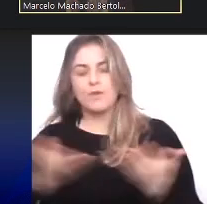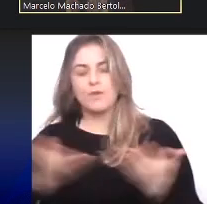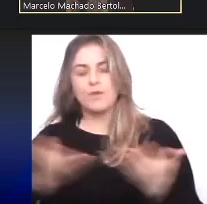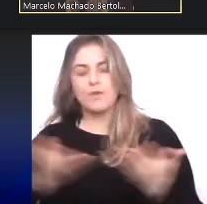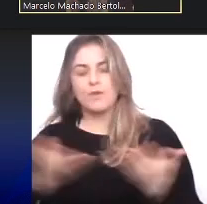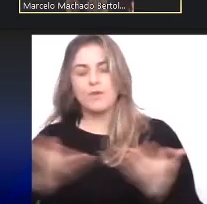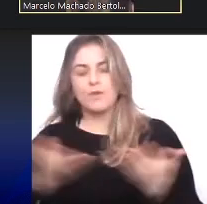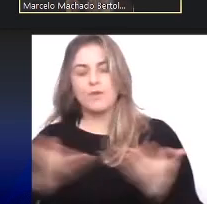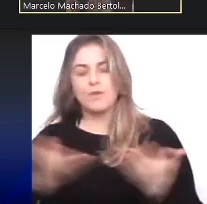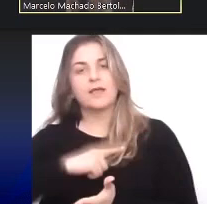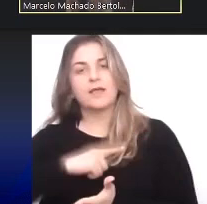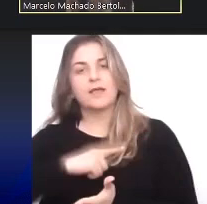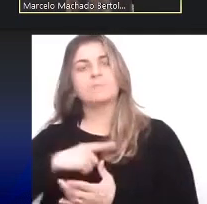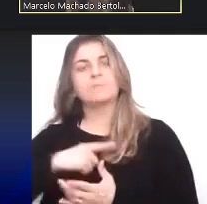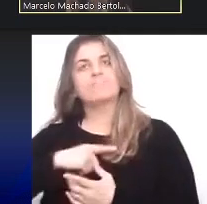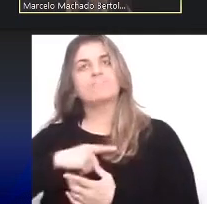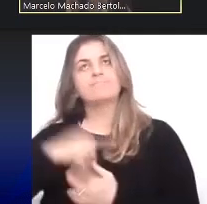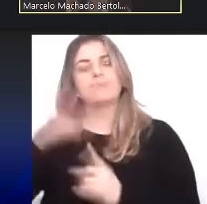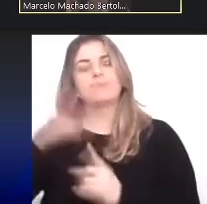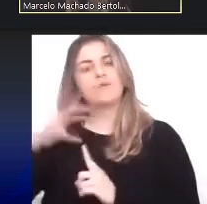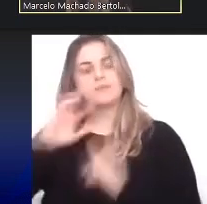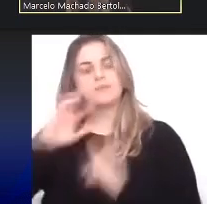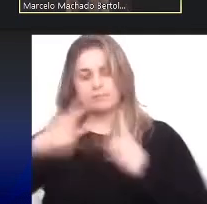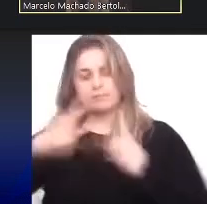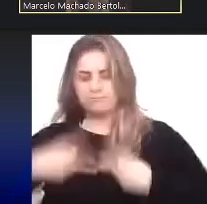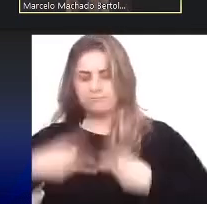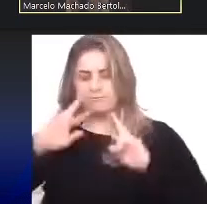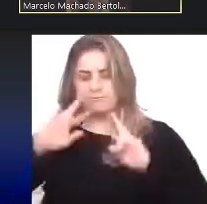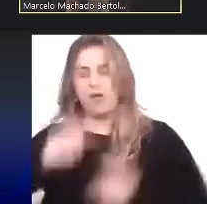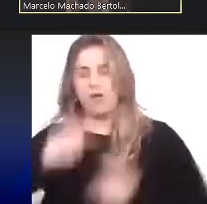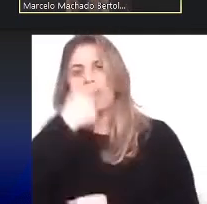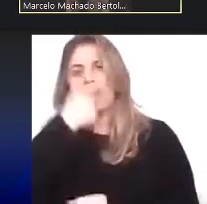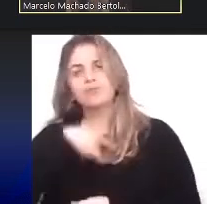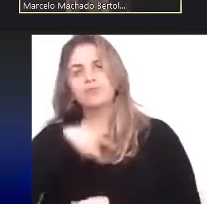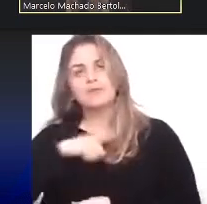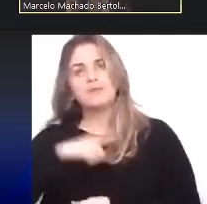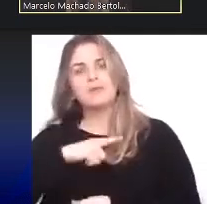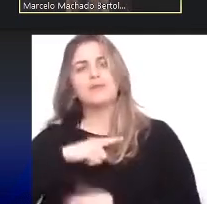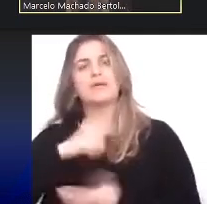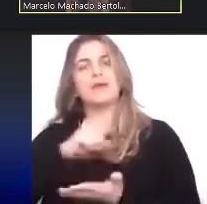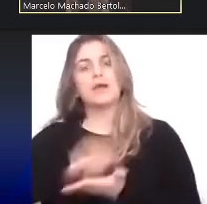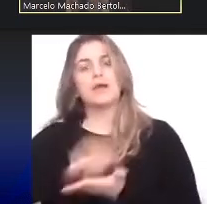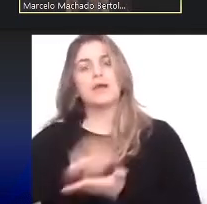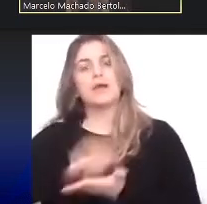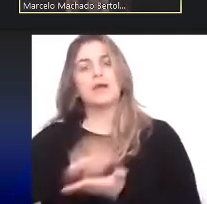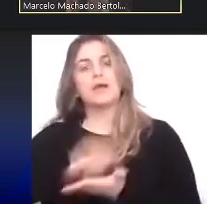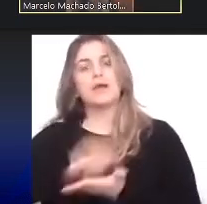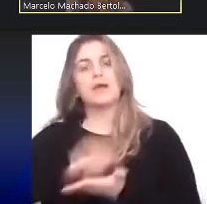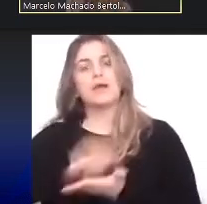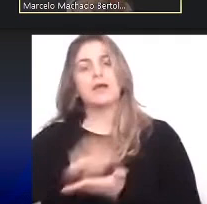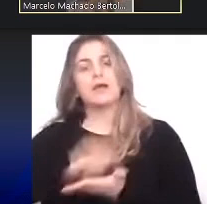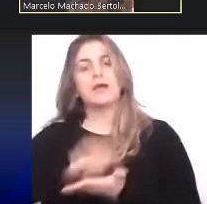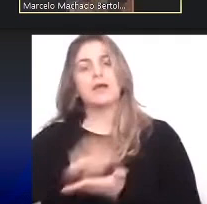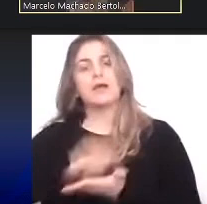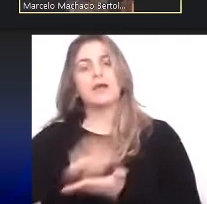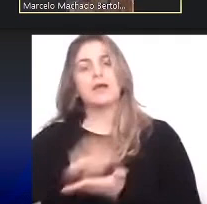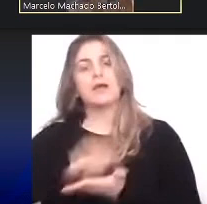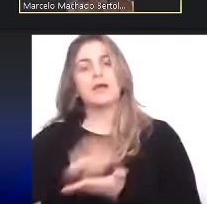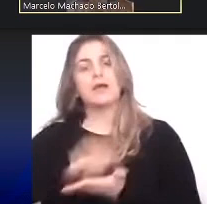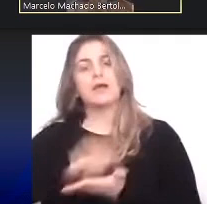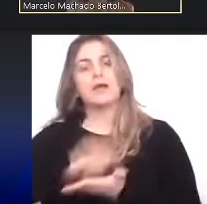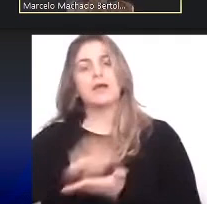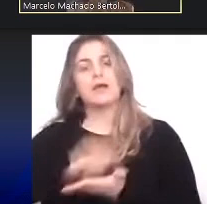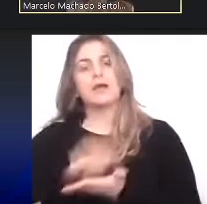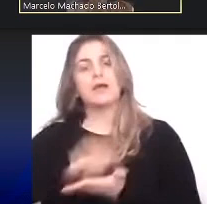o fato é que penso que esta breve citação do romancista português Walter Hugo Mãe é